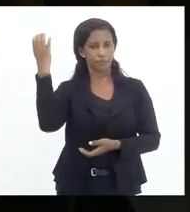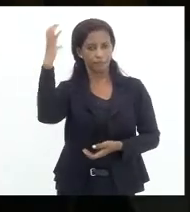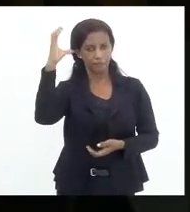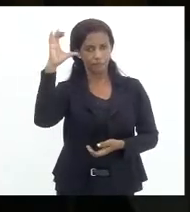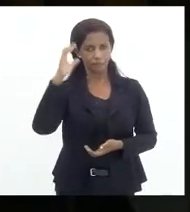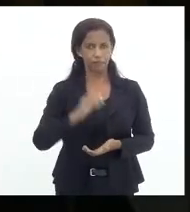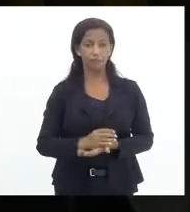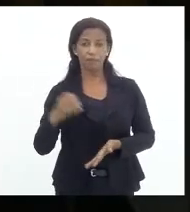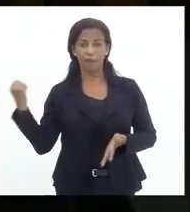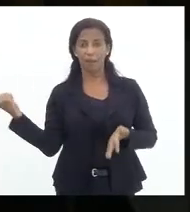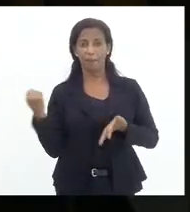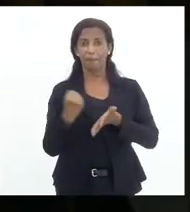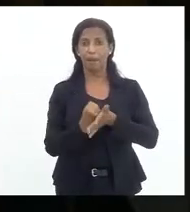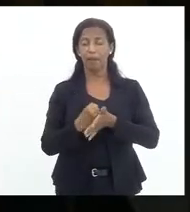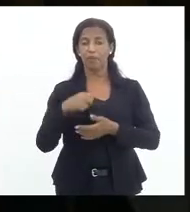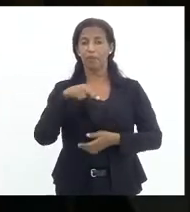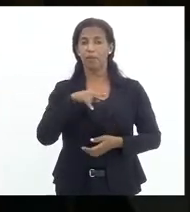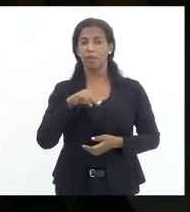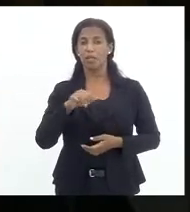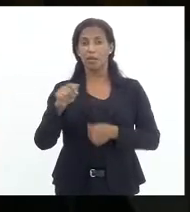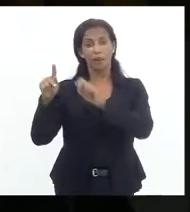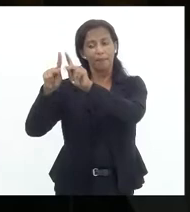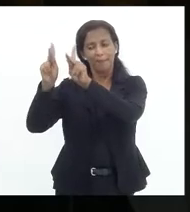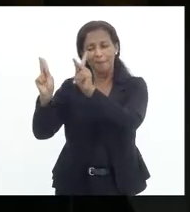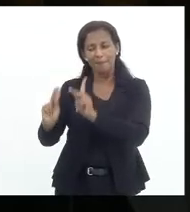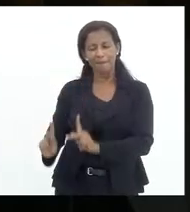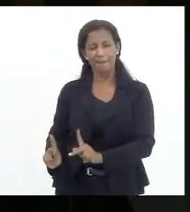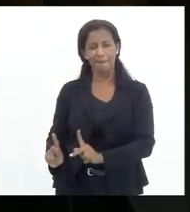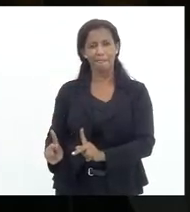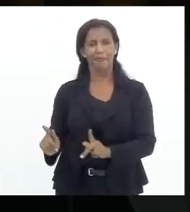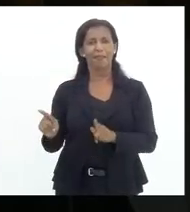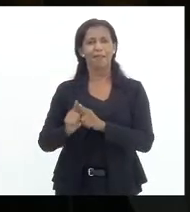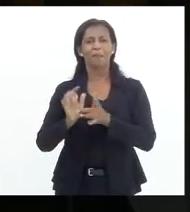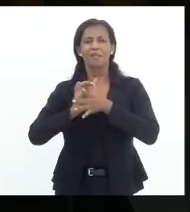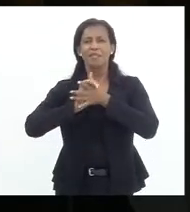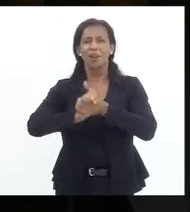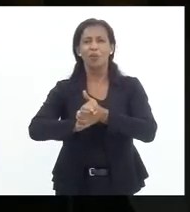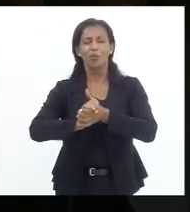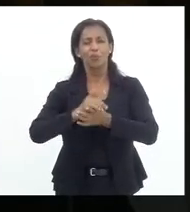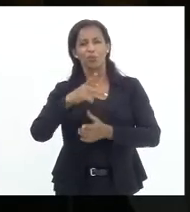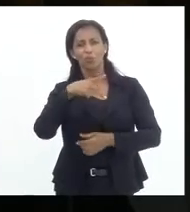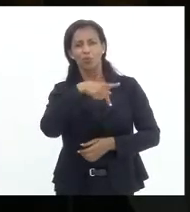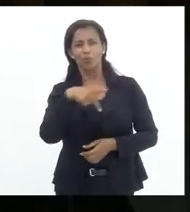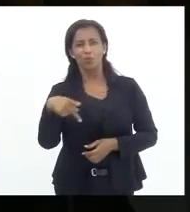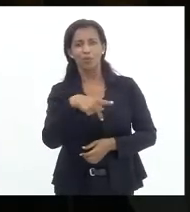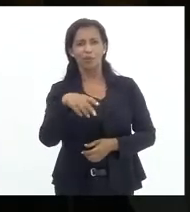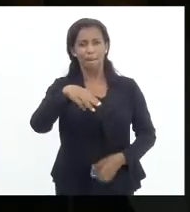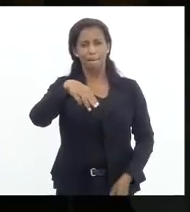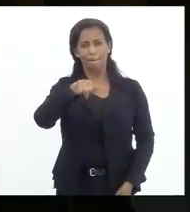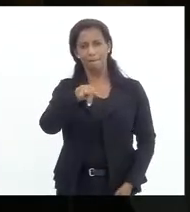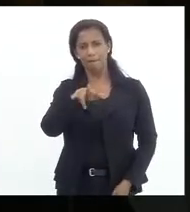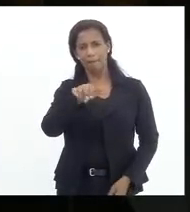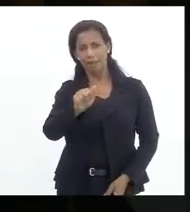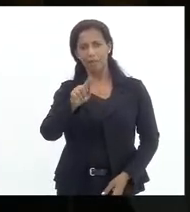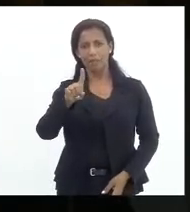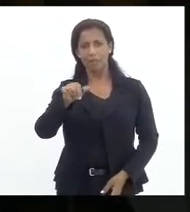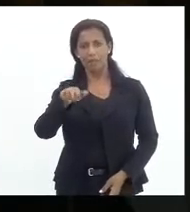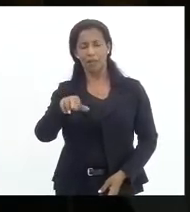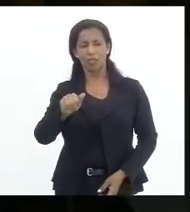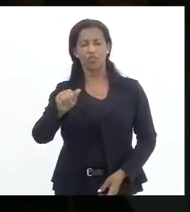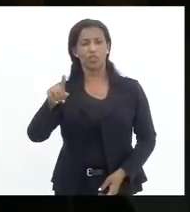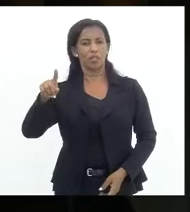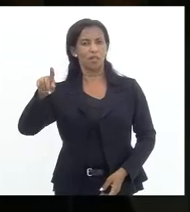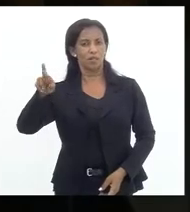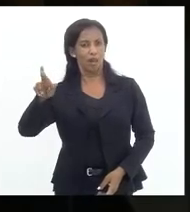o pacto Niterói pela paz saúde aqui a professora Maria das Graças Rafael a sua